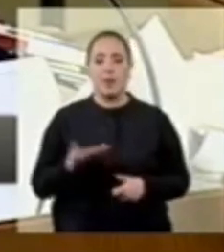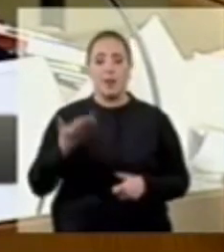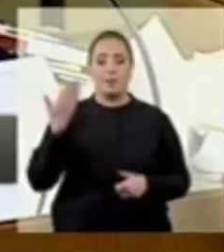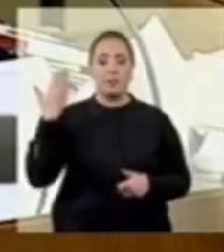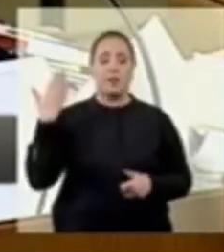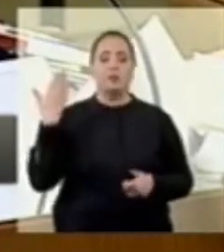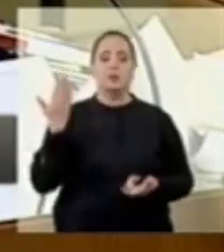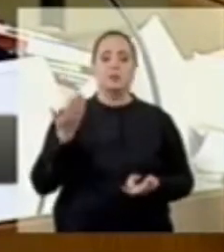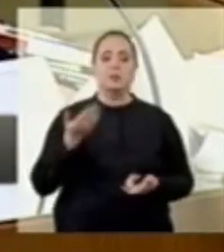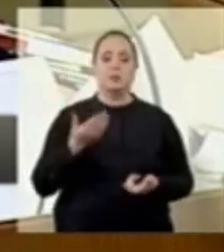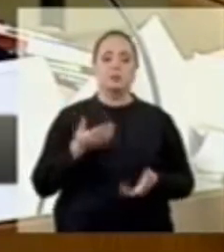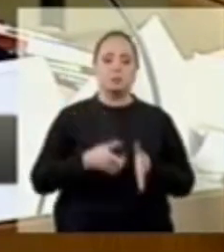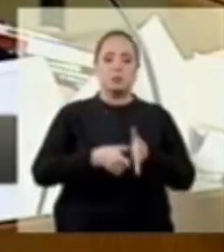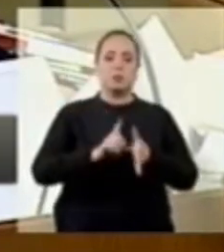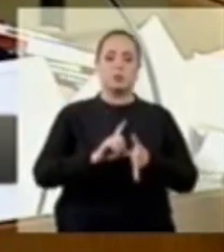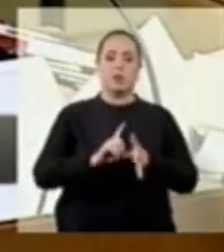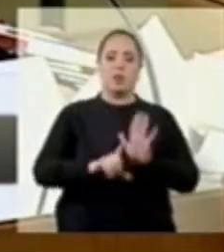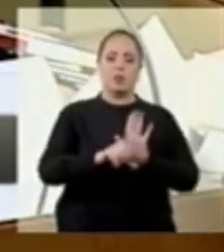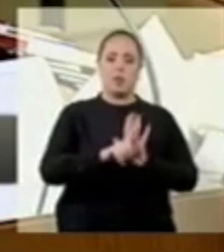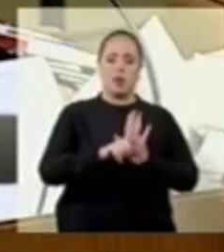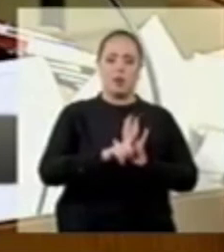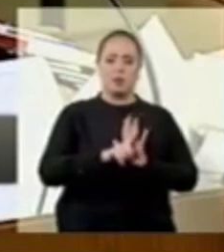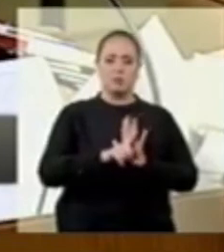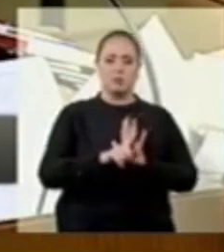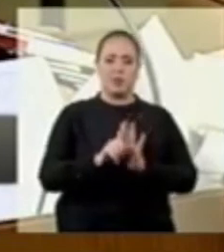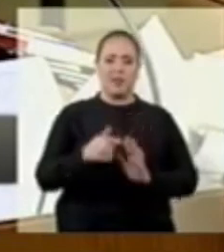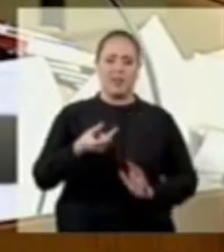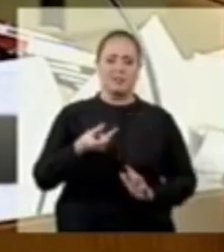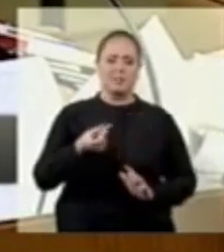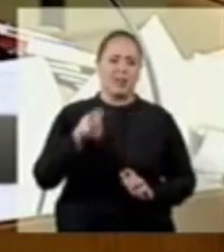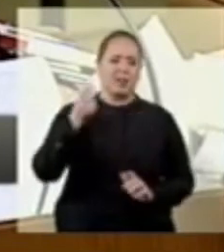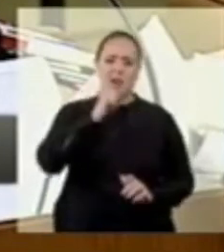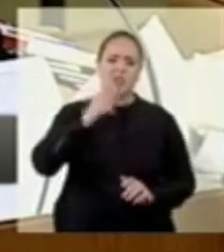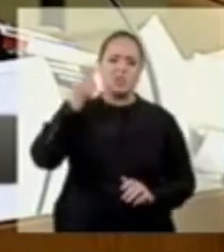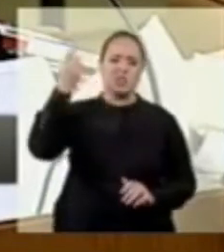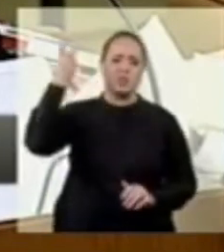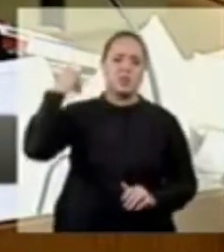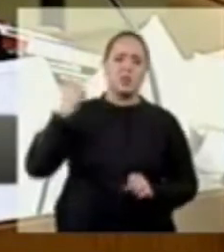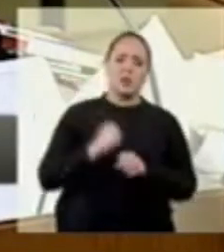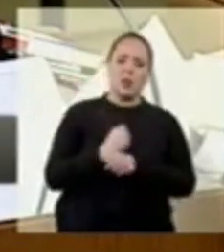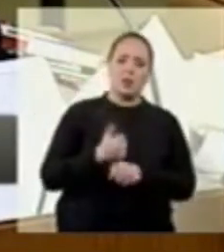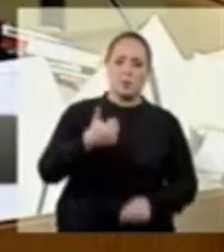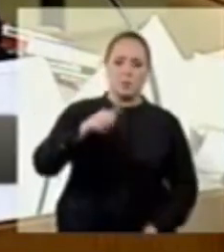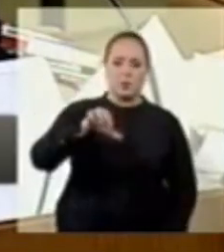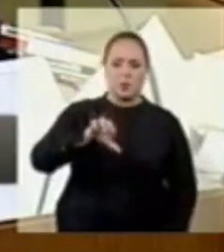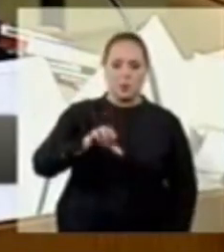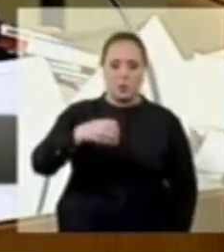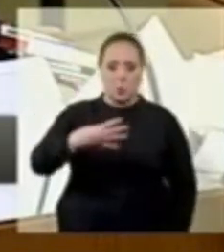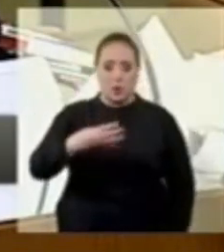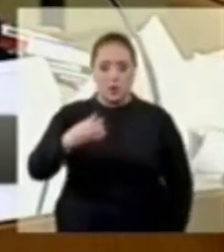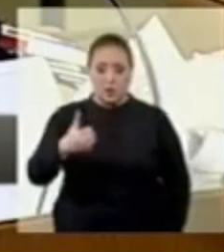legislação eles vão lá atrás como lembrou o ministro alexandre de moraes desde 1941